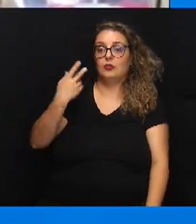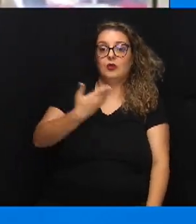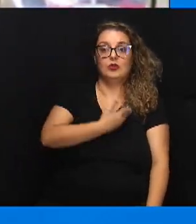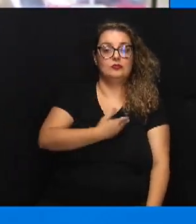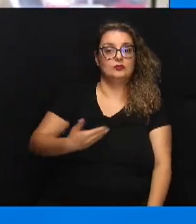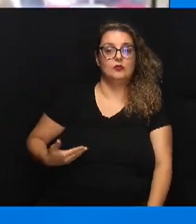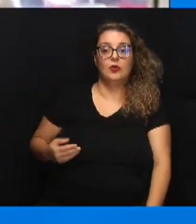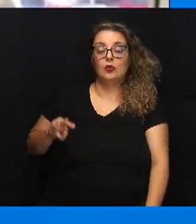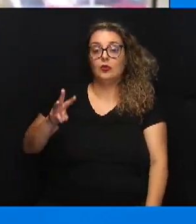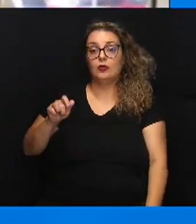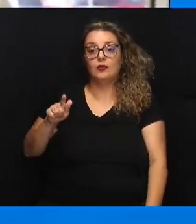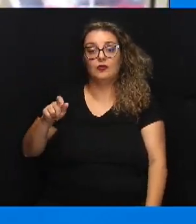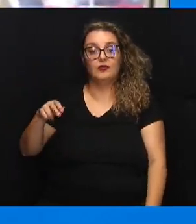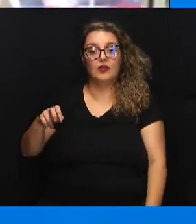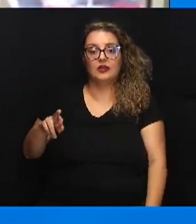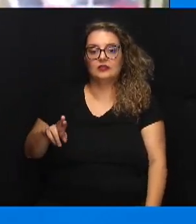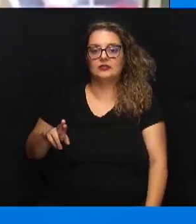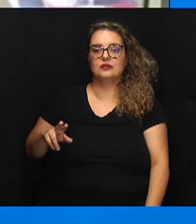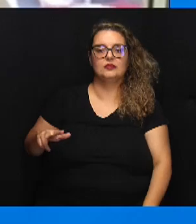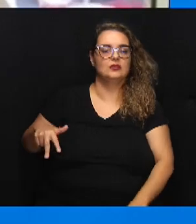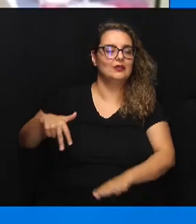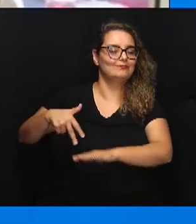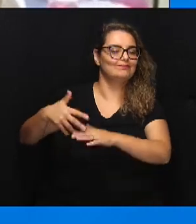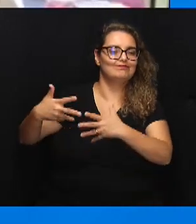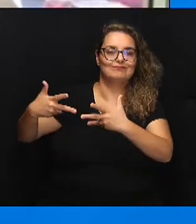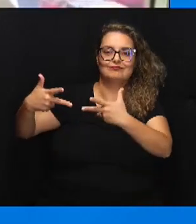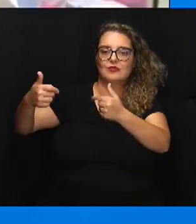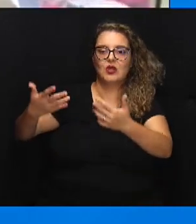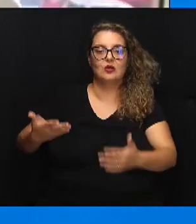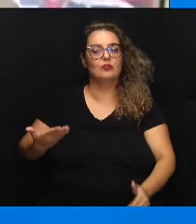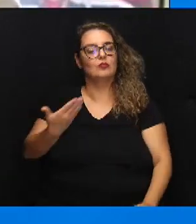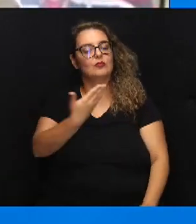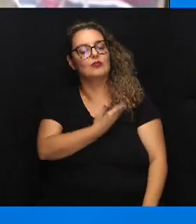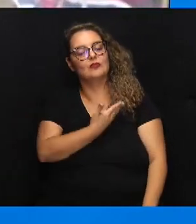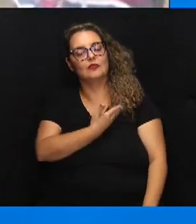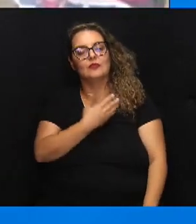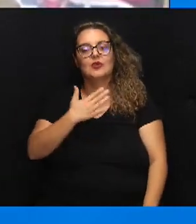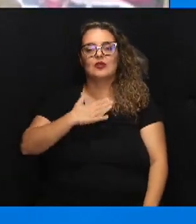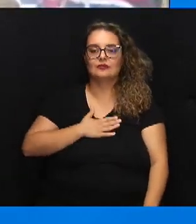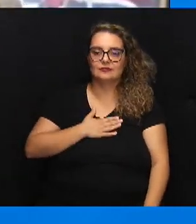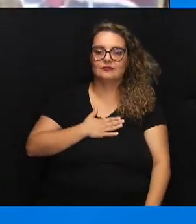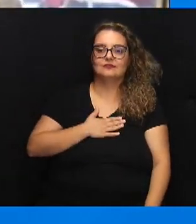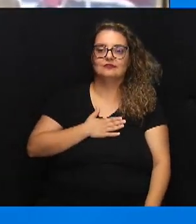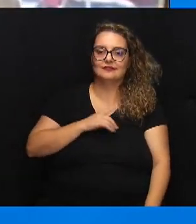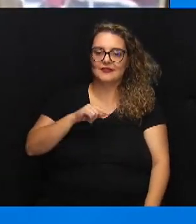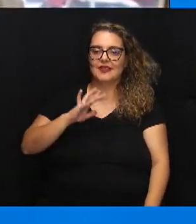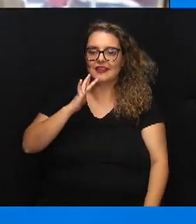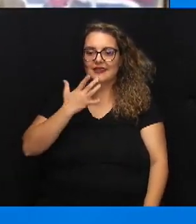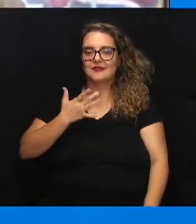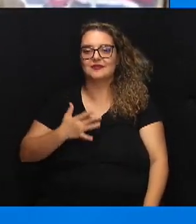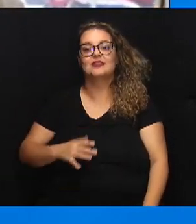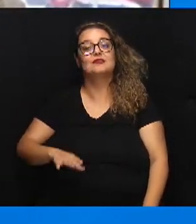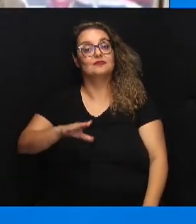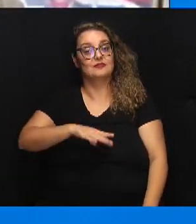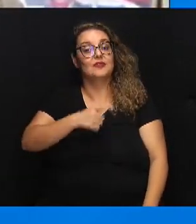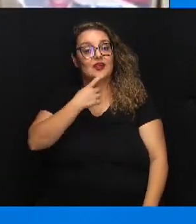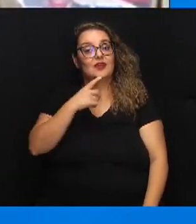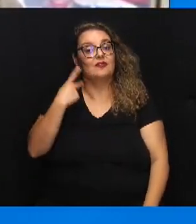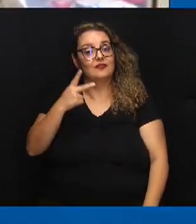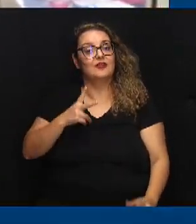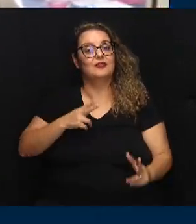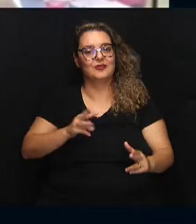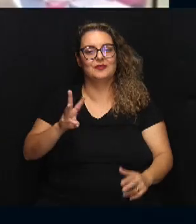o Wagner é um grande cara, meu amigão, né, e é um privilégio para Campinas ter um vereador como o